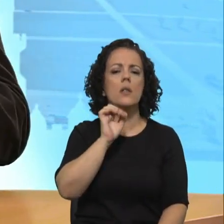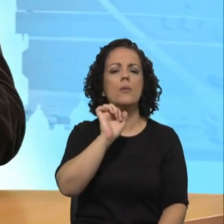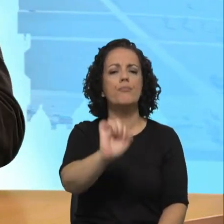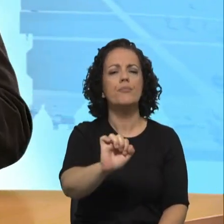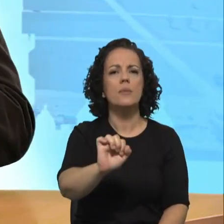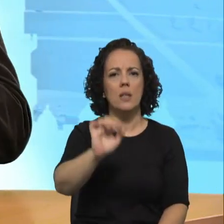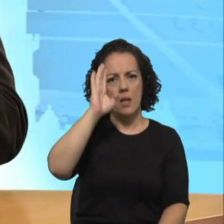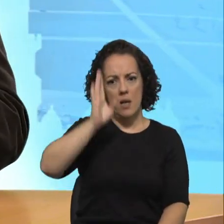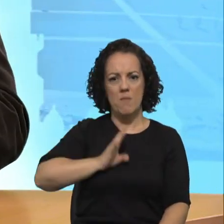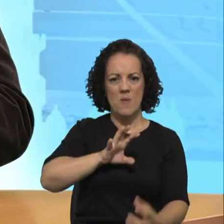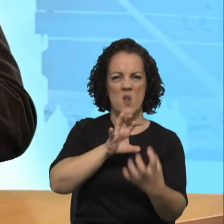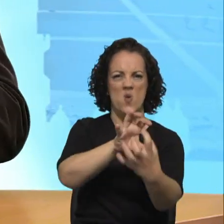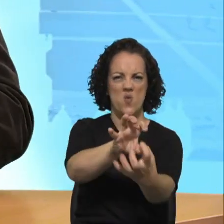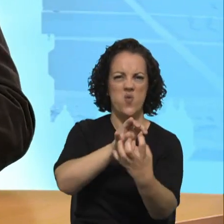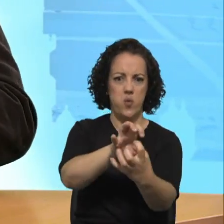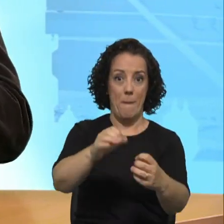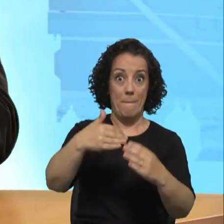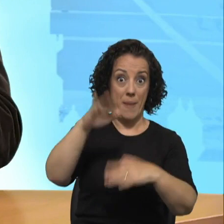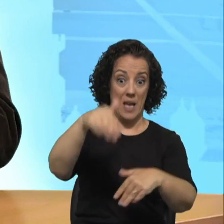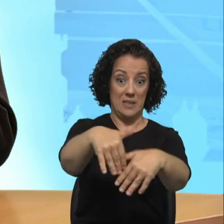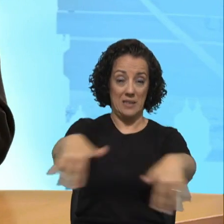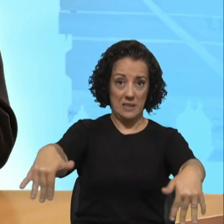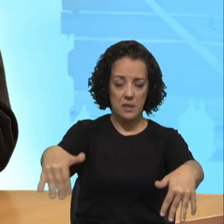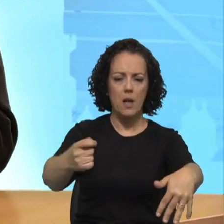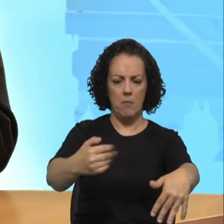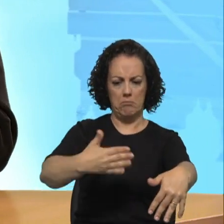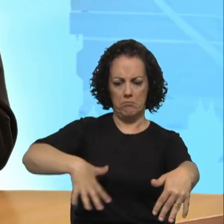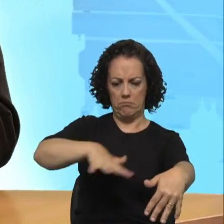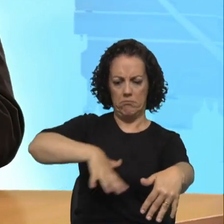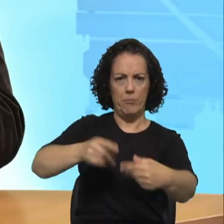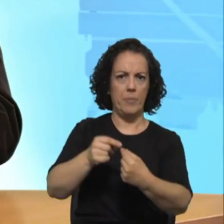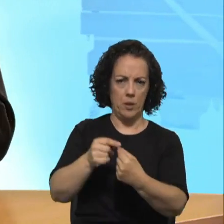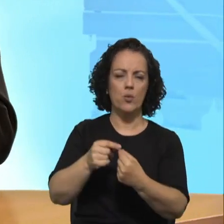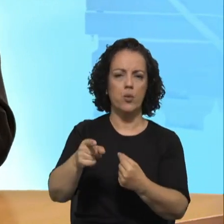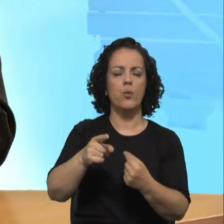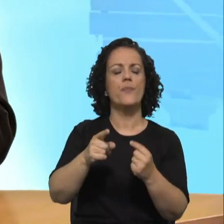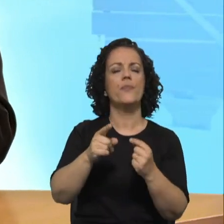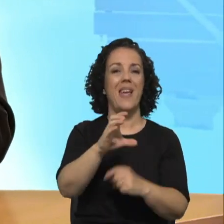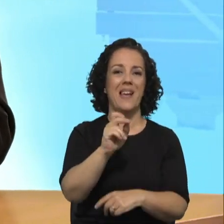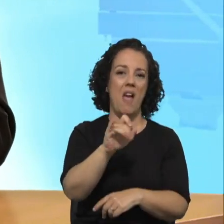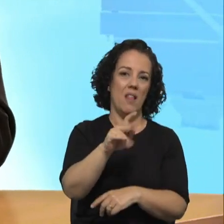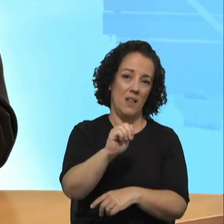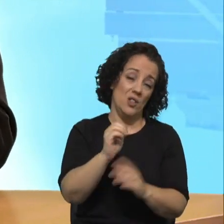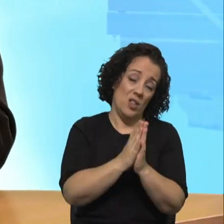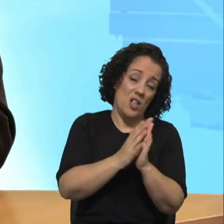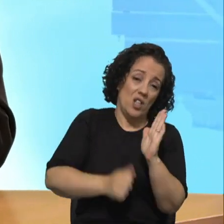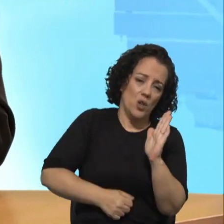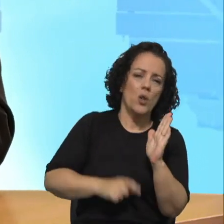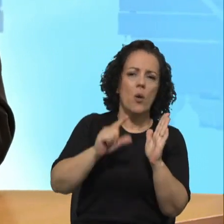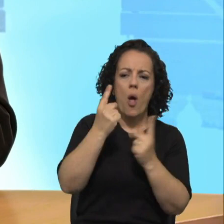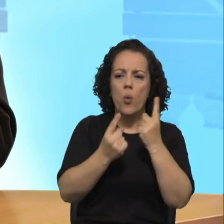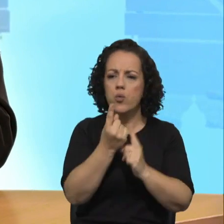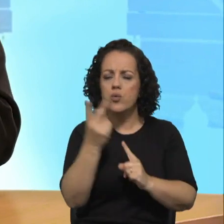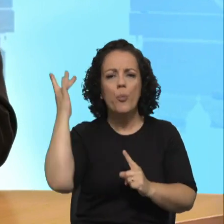locais onde os confrontos são mais acesos, mais violentos e mais sangrentos. A Igreja Católica, através da Caritas, está presente e também de alguns sacerdotes